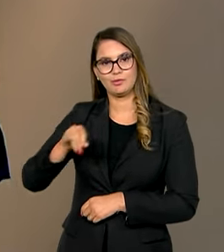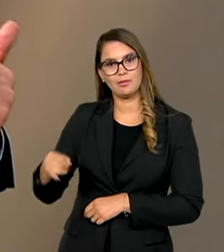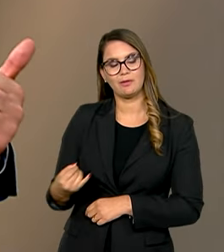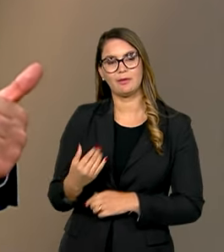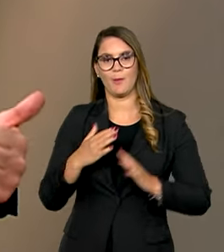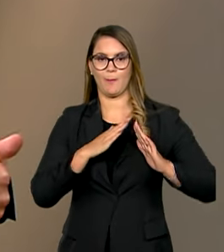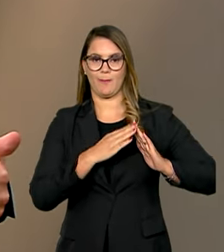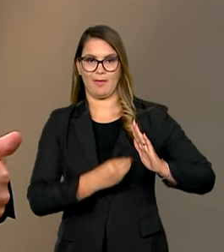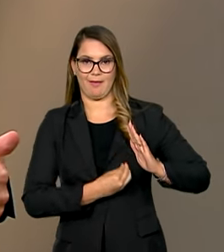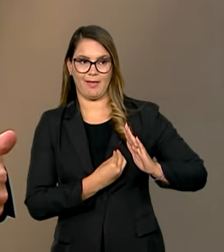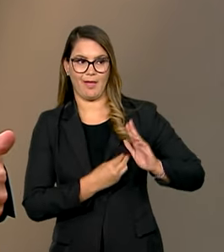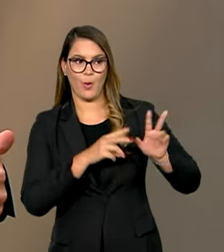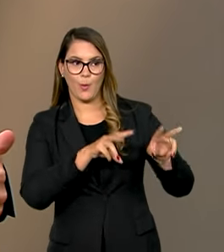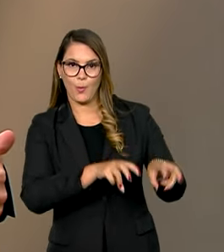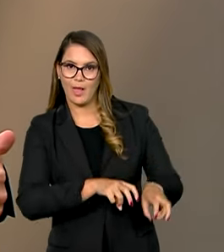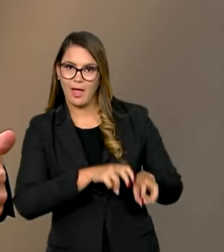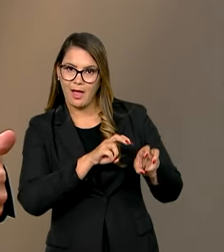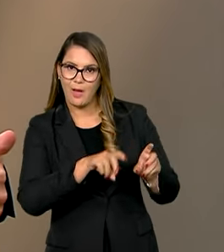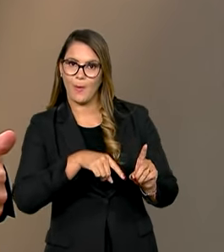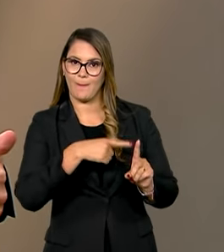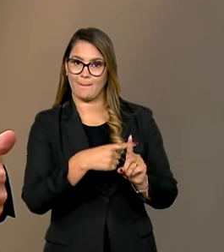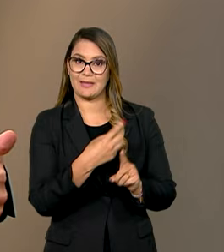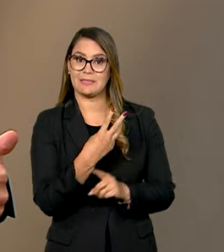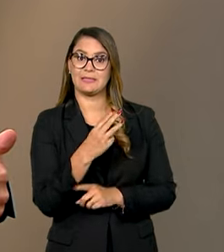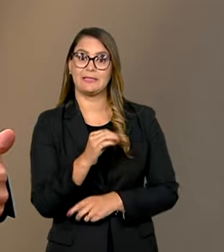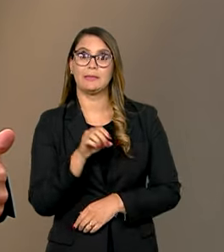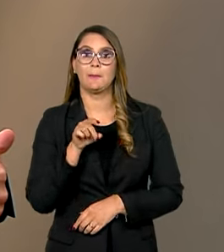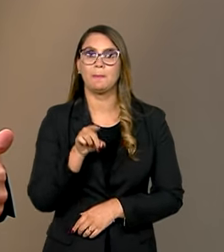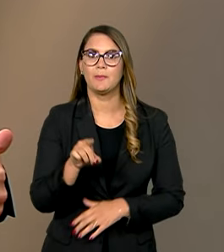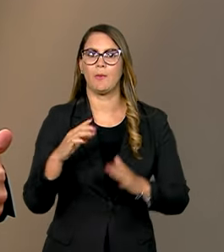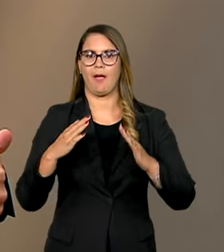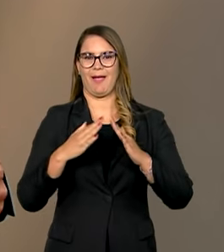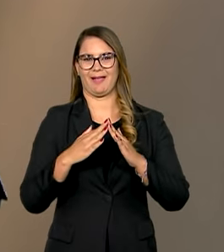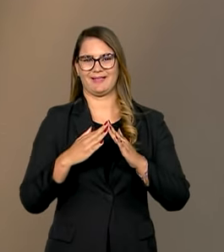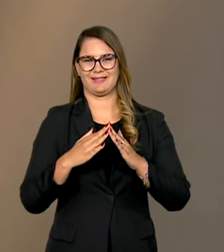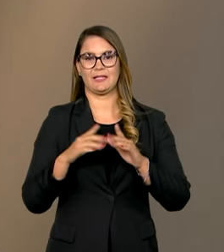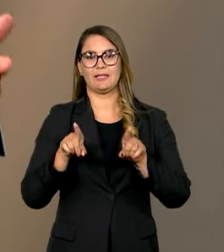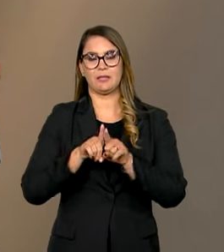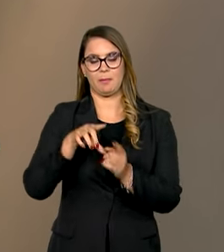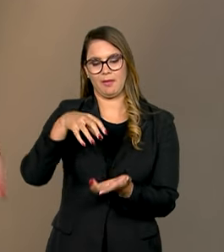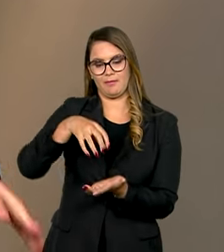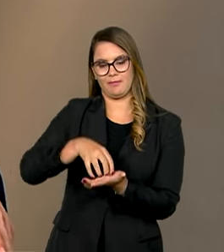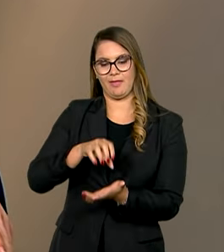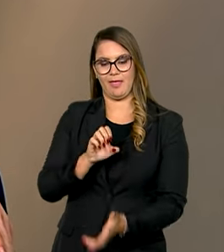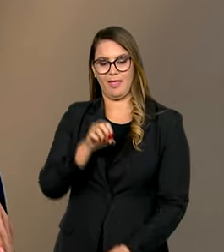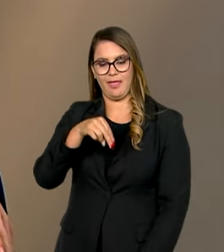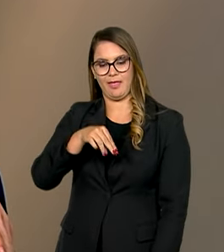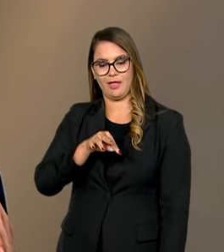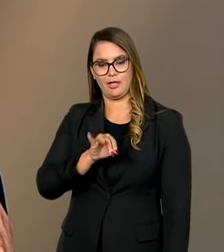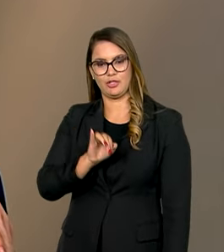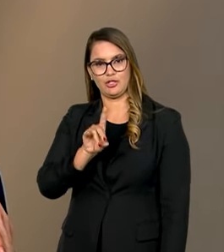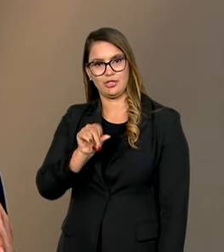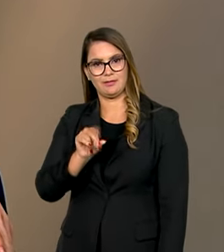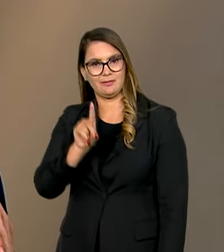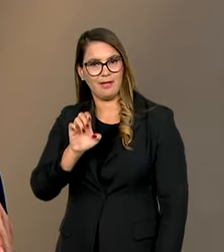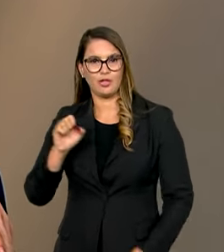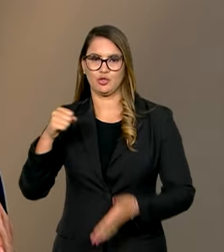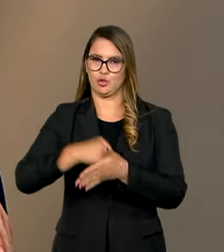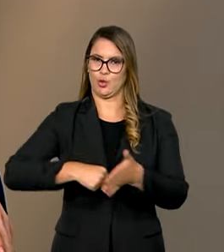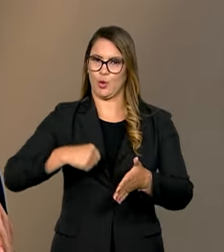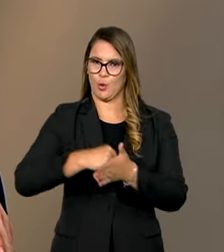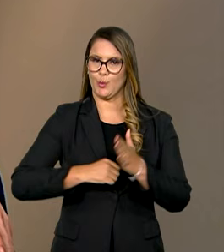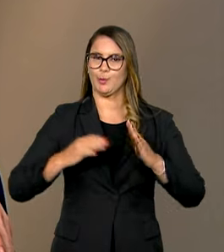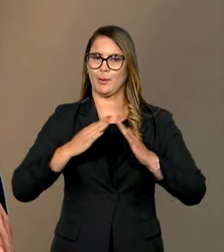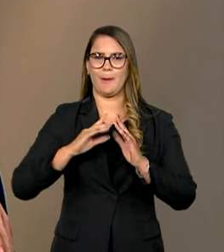Minha Casa Minha Vida Rural, que são mais de 30 mil unidades habitacionais, e do Minha Casa Minha Vida Entidade, que são aquelas entidades que lutam pela moradia, serão mais de